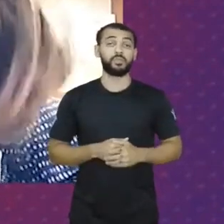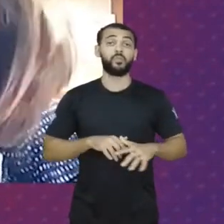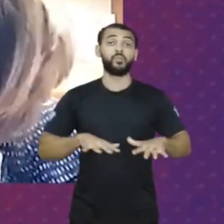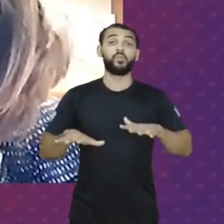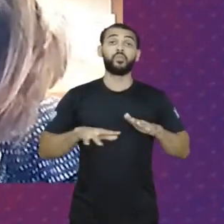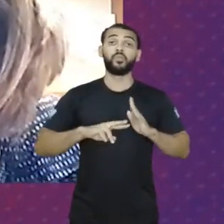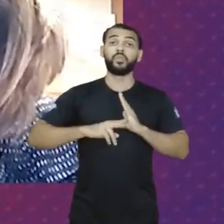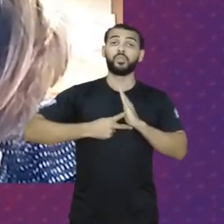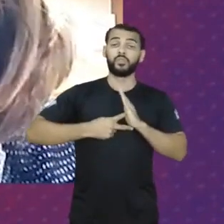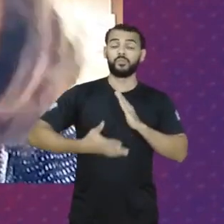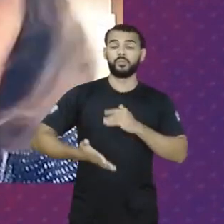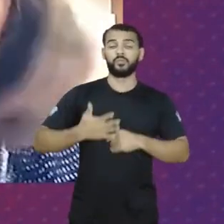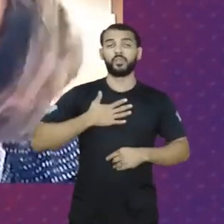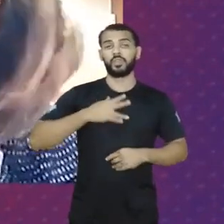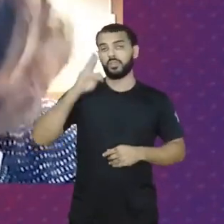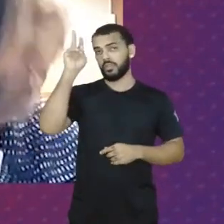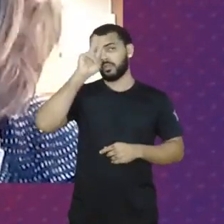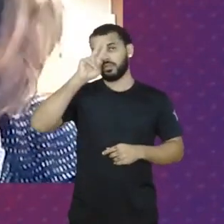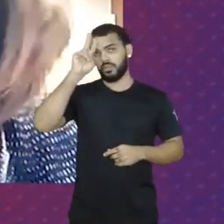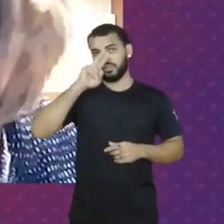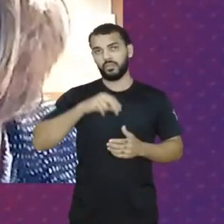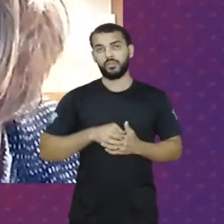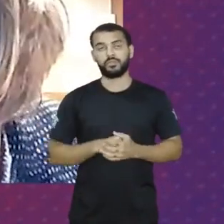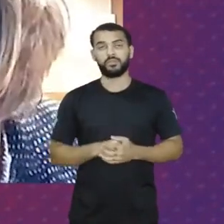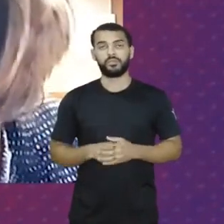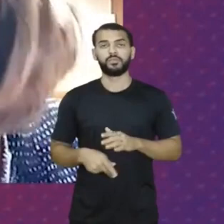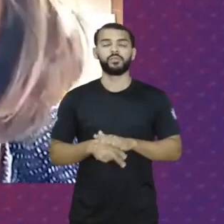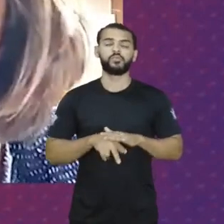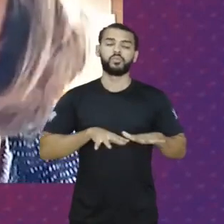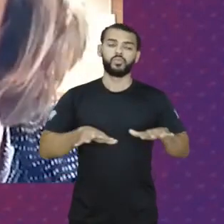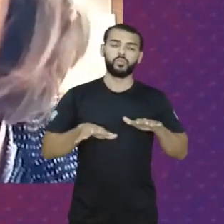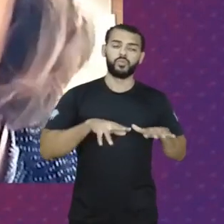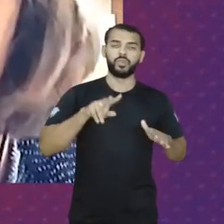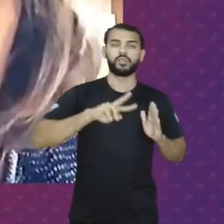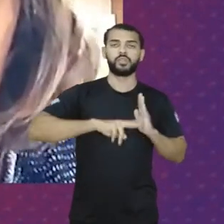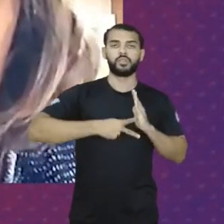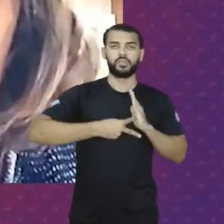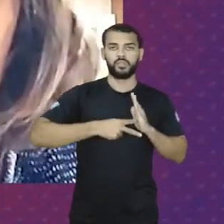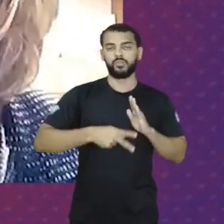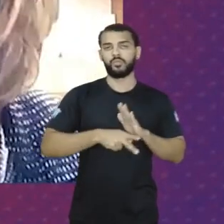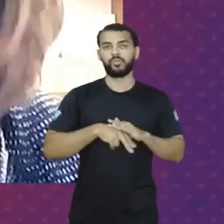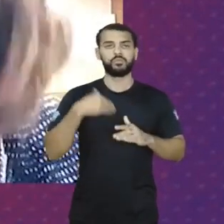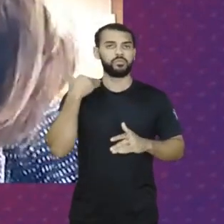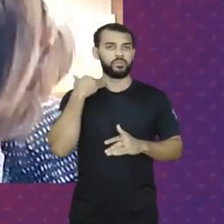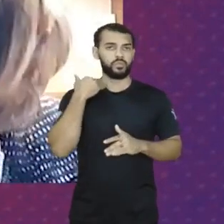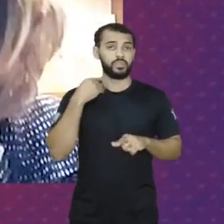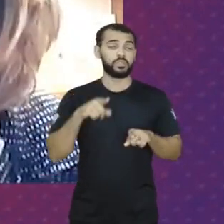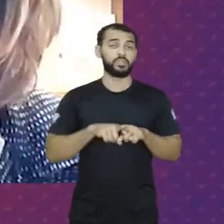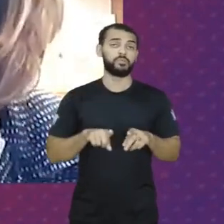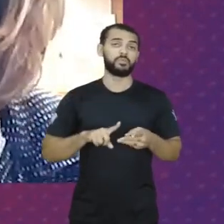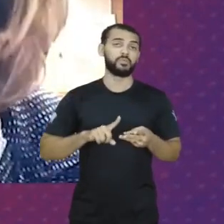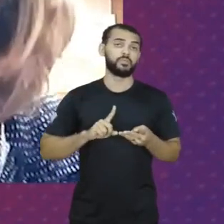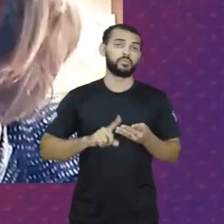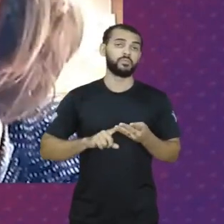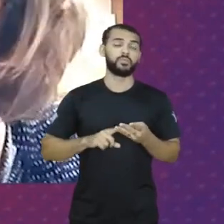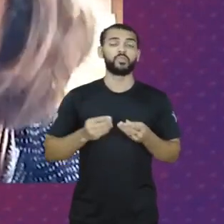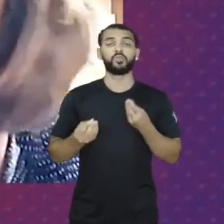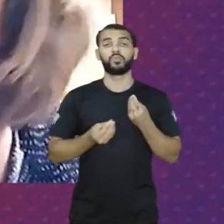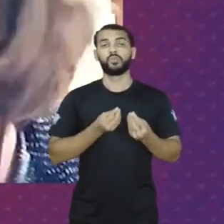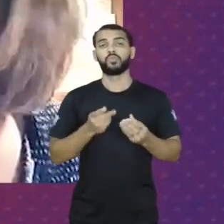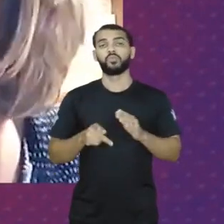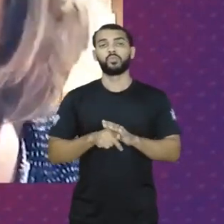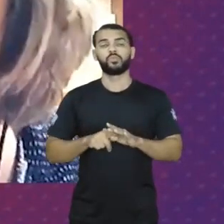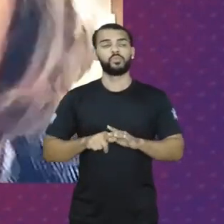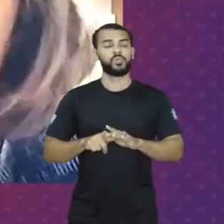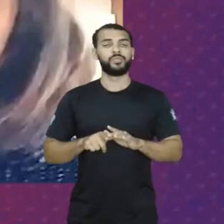da minha história, porque eu venho do movimento sindical bancário e venho da primeira construção de uma greve na